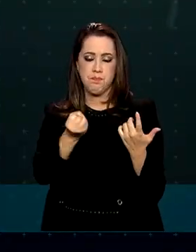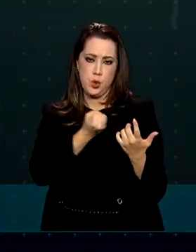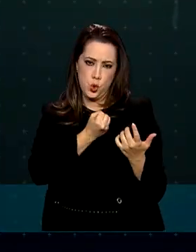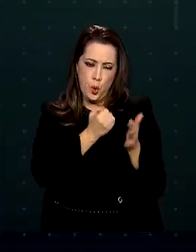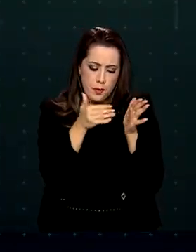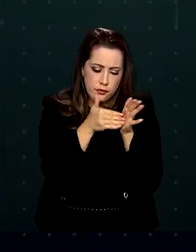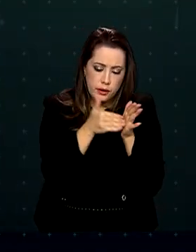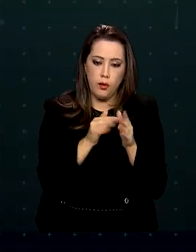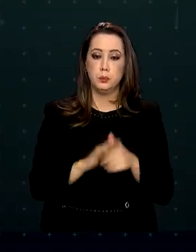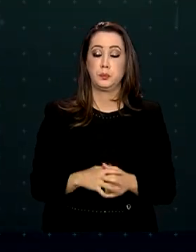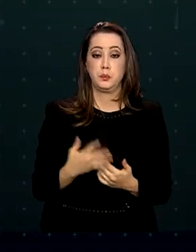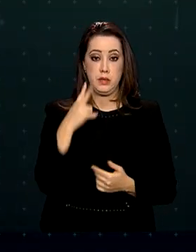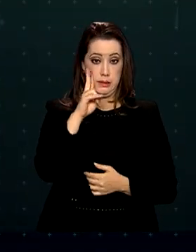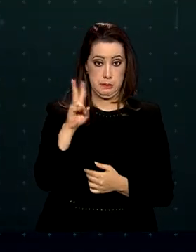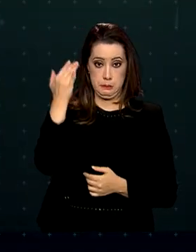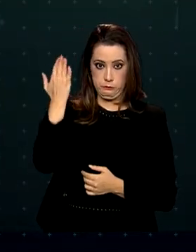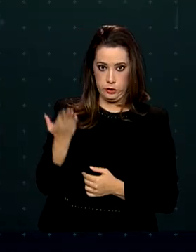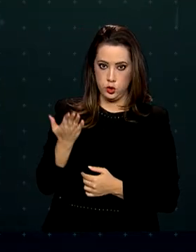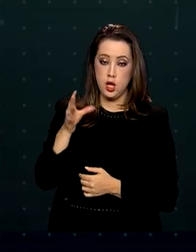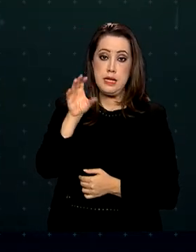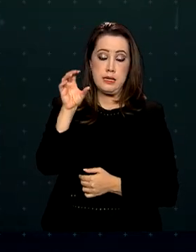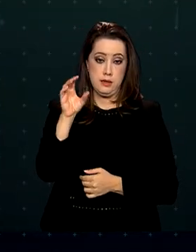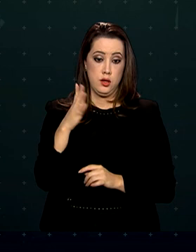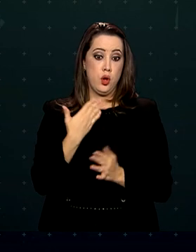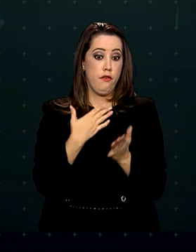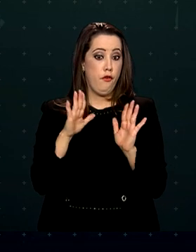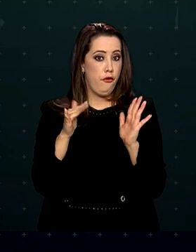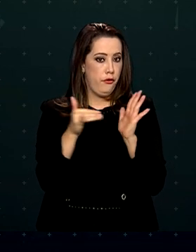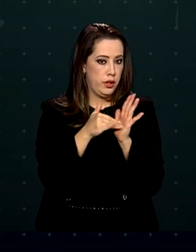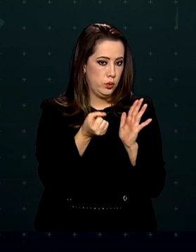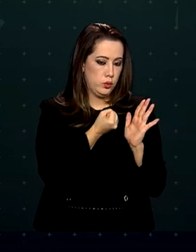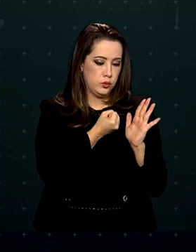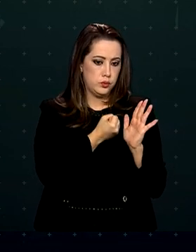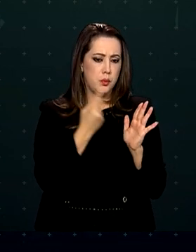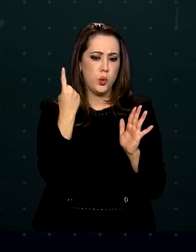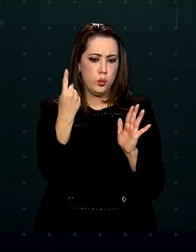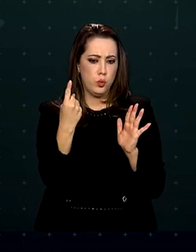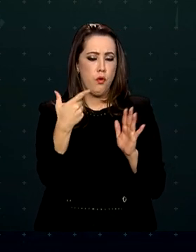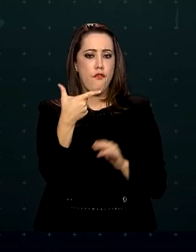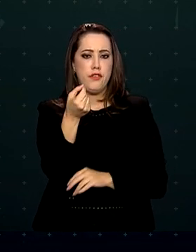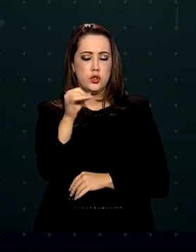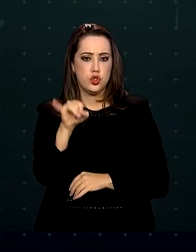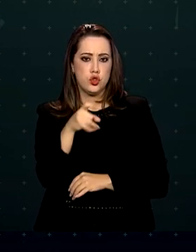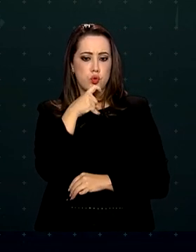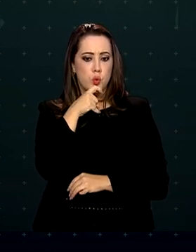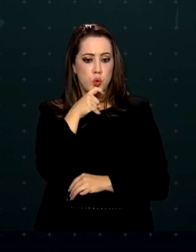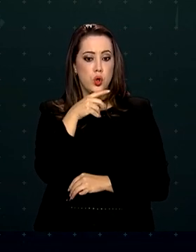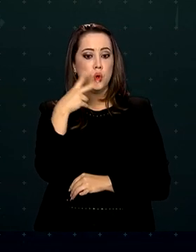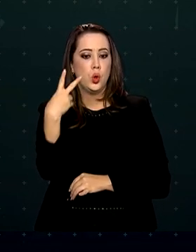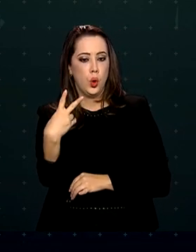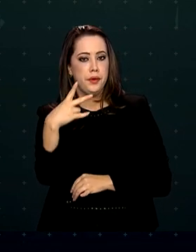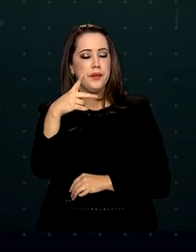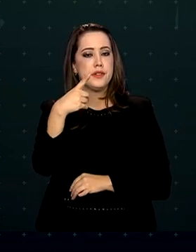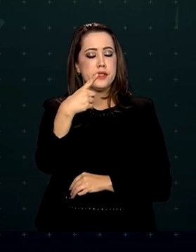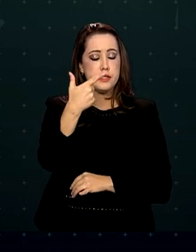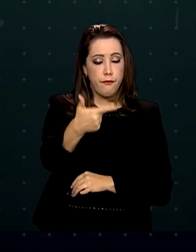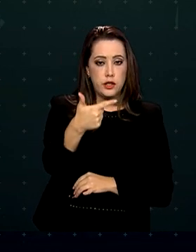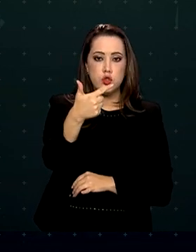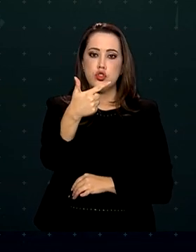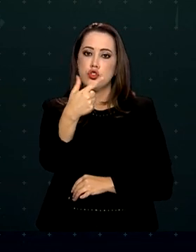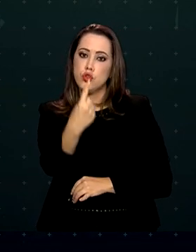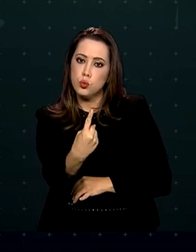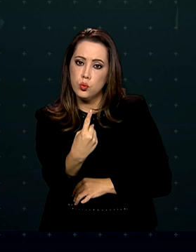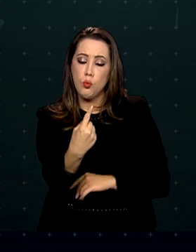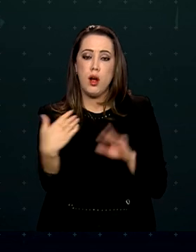Quem tem o NIS terminado em 1, receberá em 20 de julho, em 2, no dia 21. E assim por diante